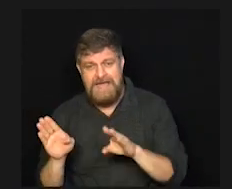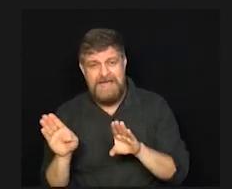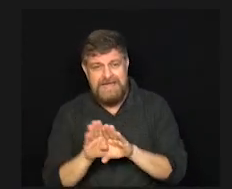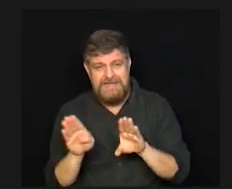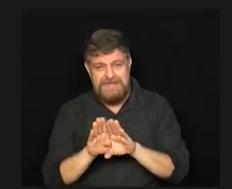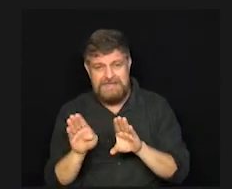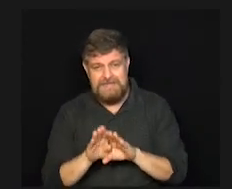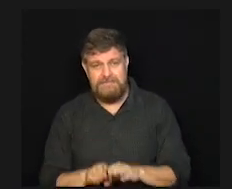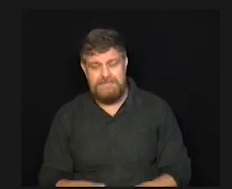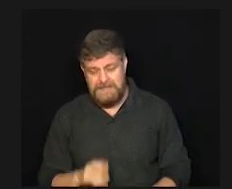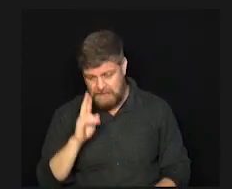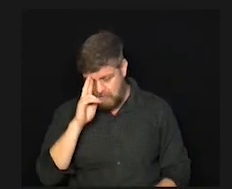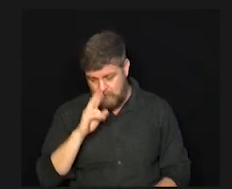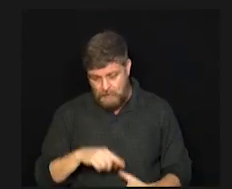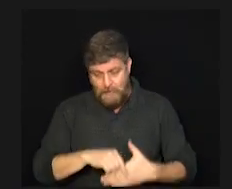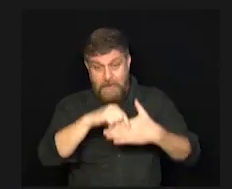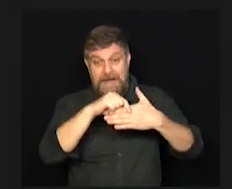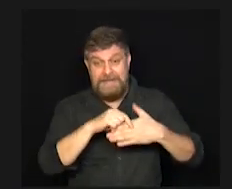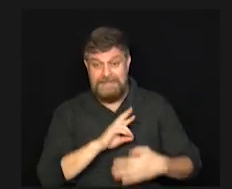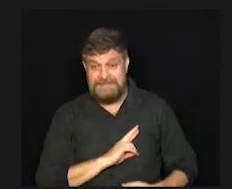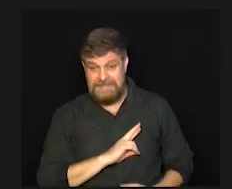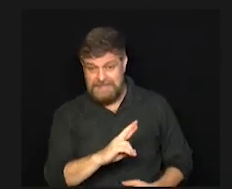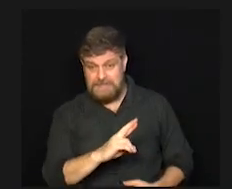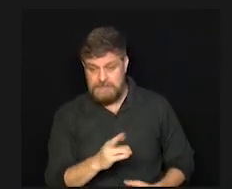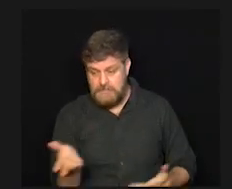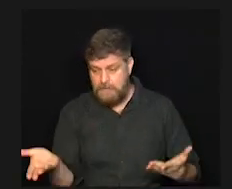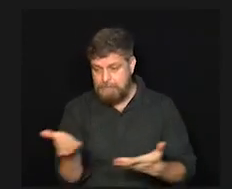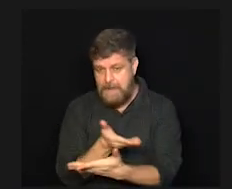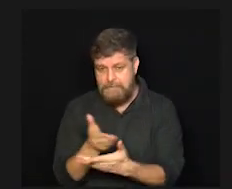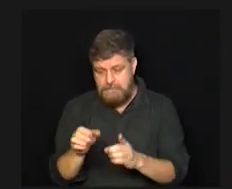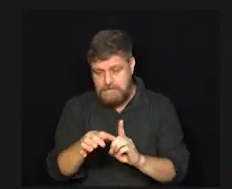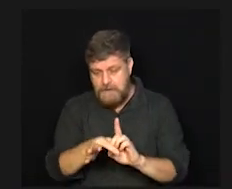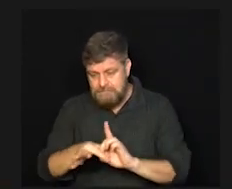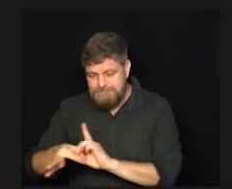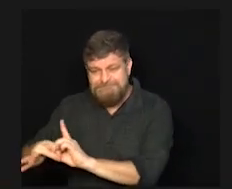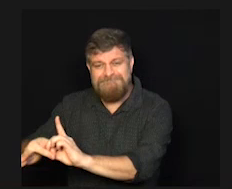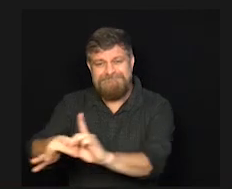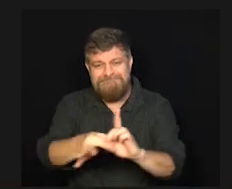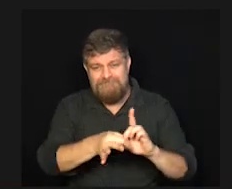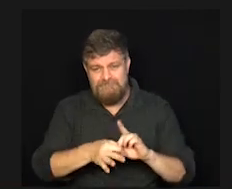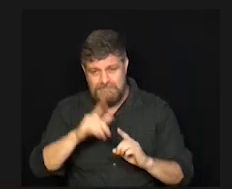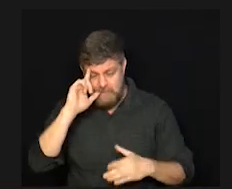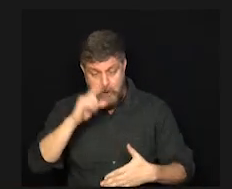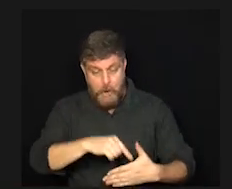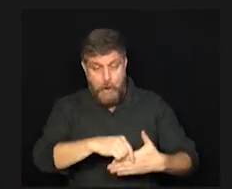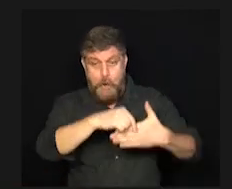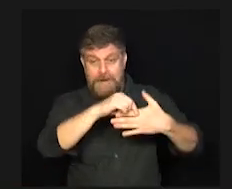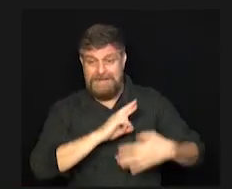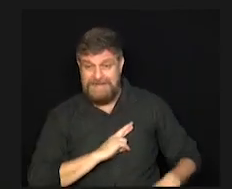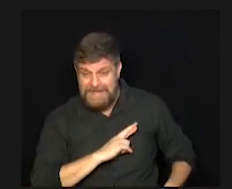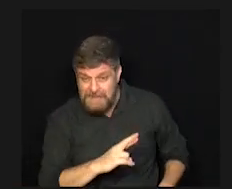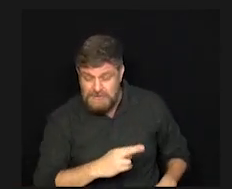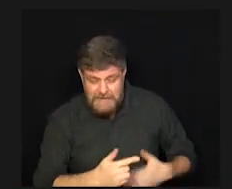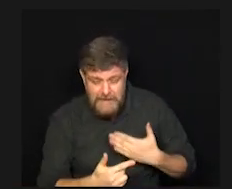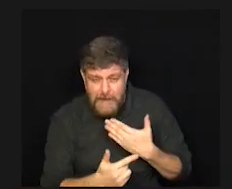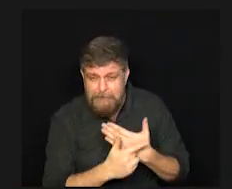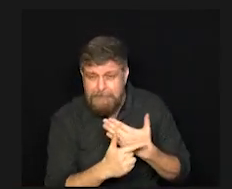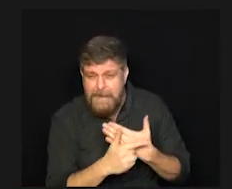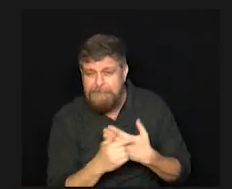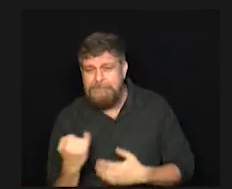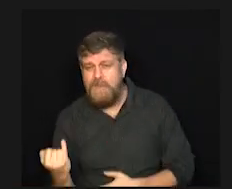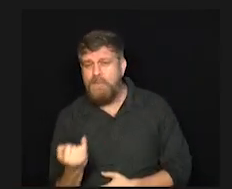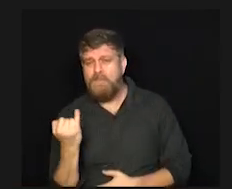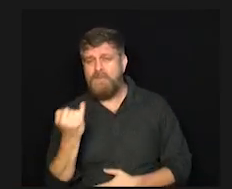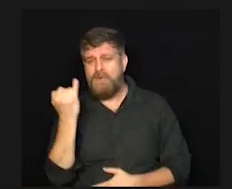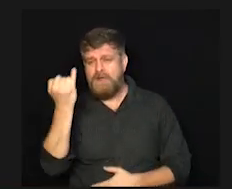lideranças religiosas, eu acho que é muito importante. As lideranças religiosas têm um papel muito importante nessa questão de